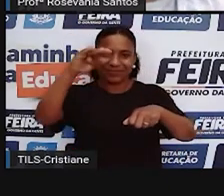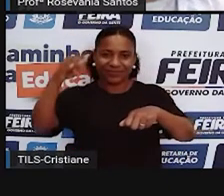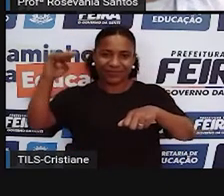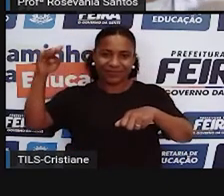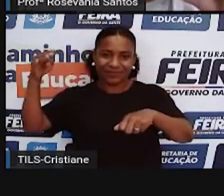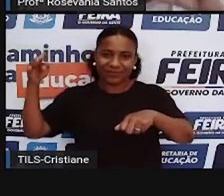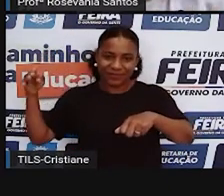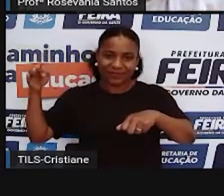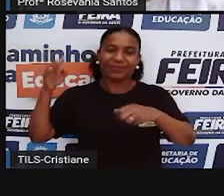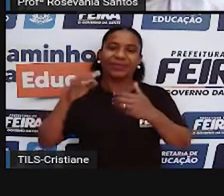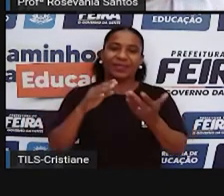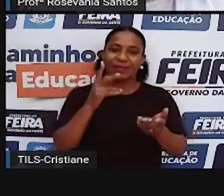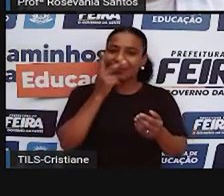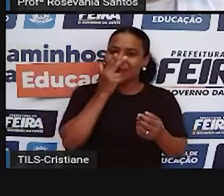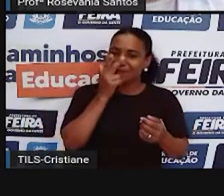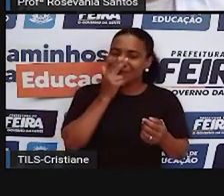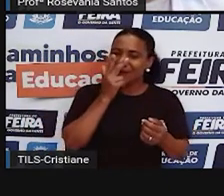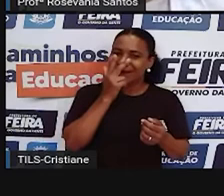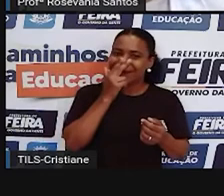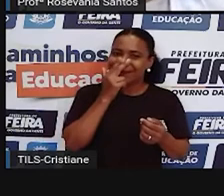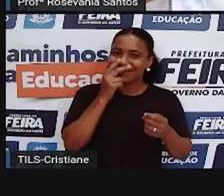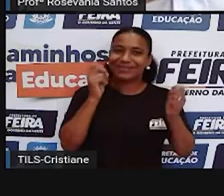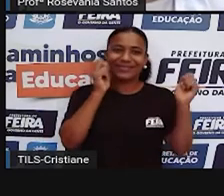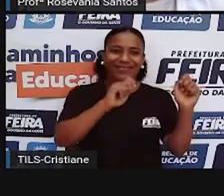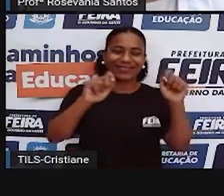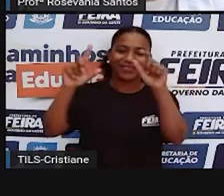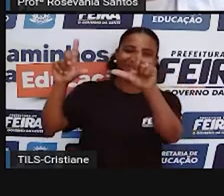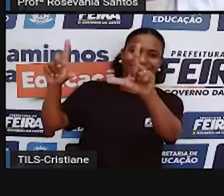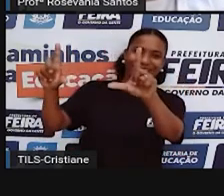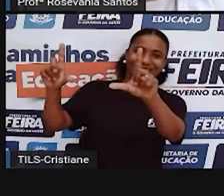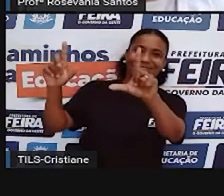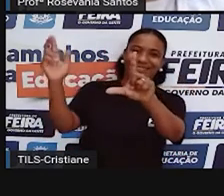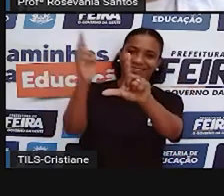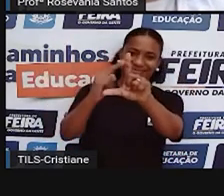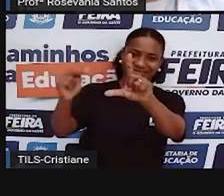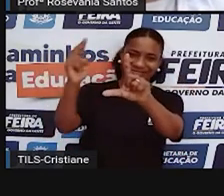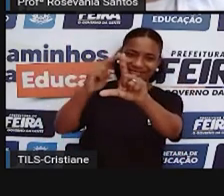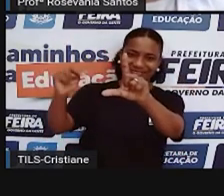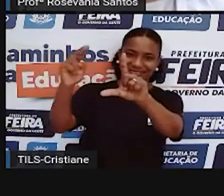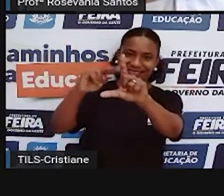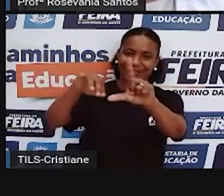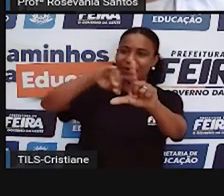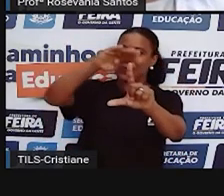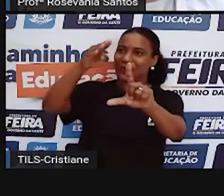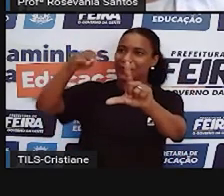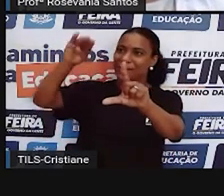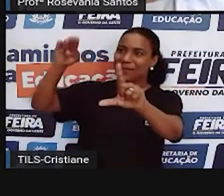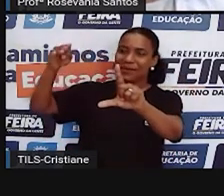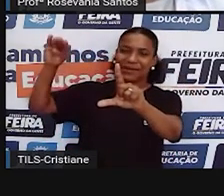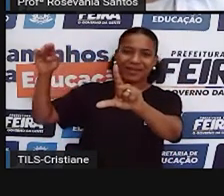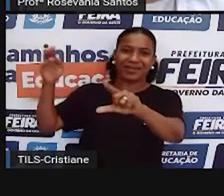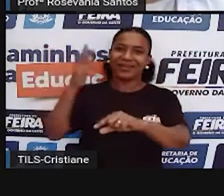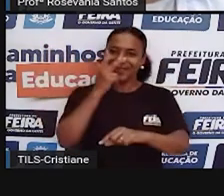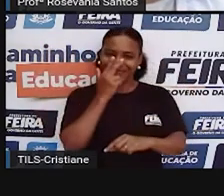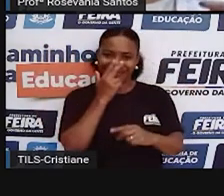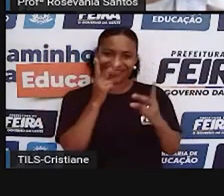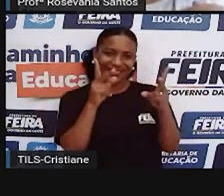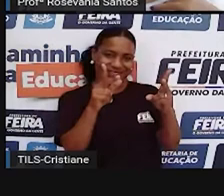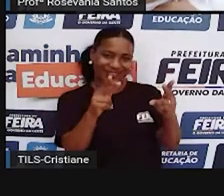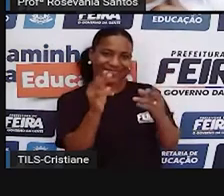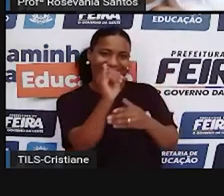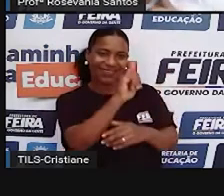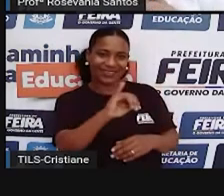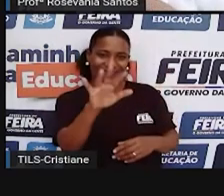vezes a gente até desenha no quadro quando está dando aula para vocês, né? A gente desenha assim, as montanhas desse jeito. Percebam que isso também já é